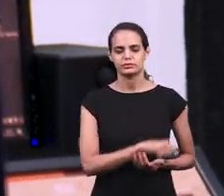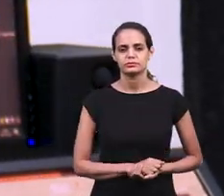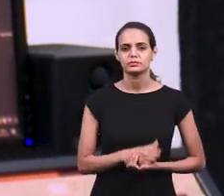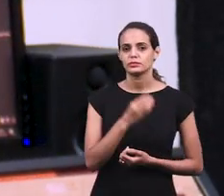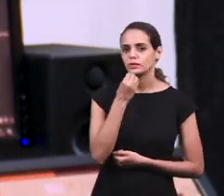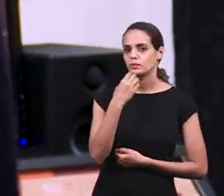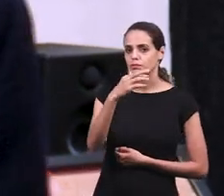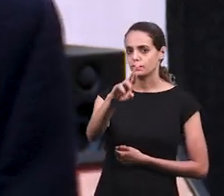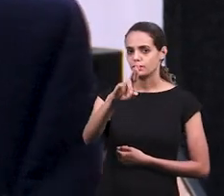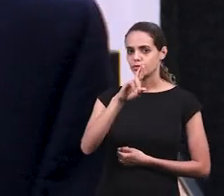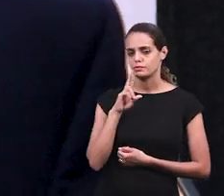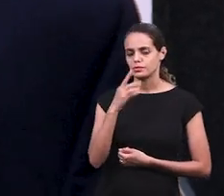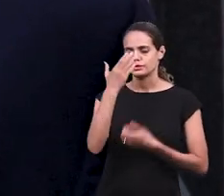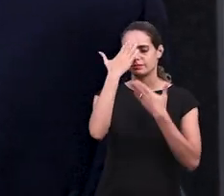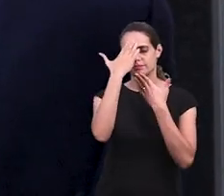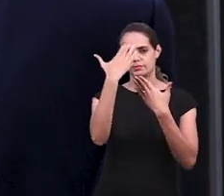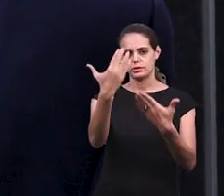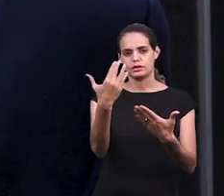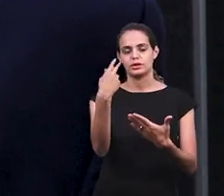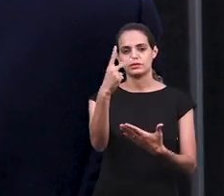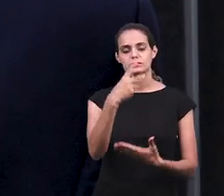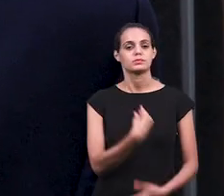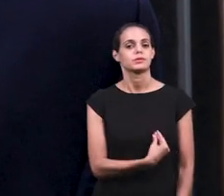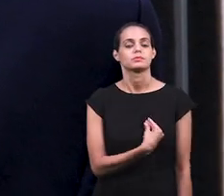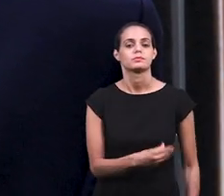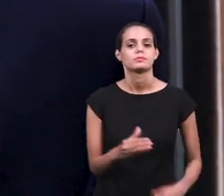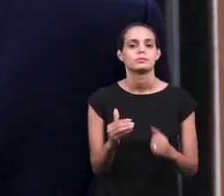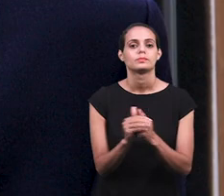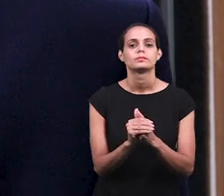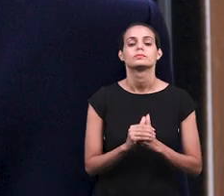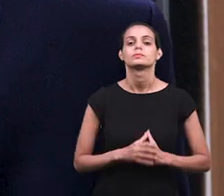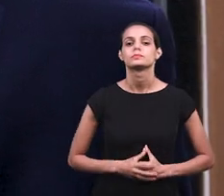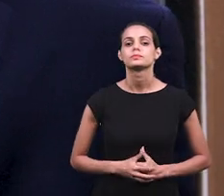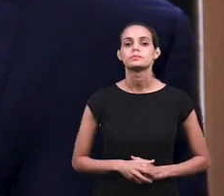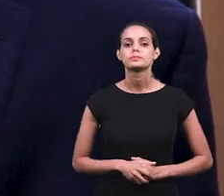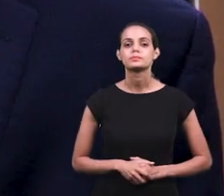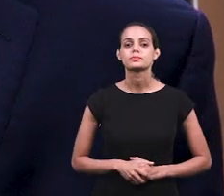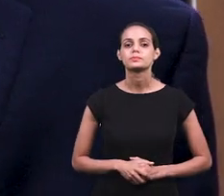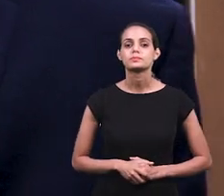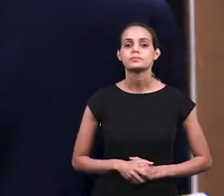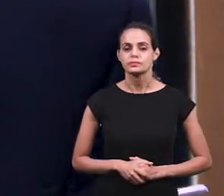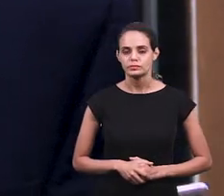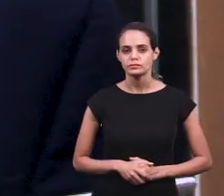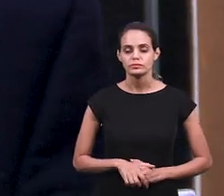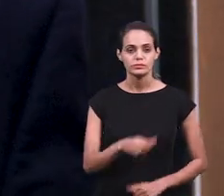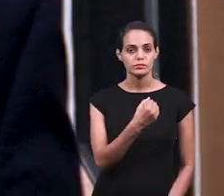bem respondido pela irmã. Obrigado pela sua participação. Amém? Glória a Deus.